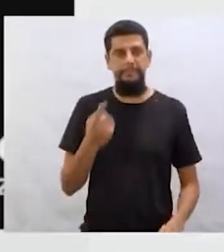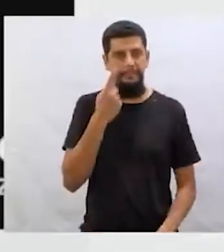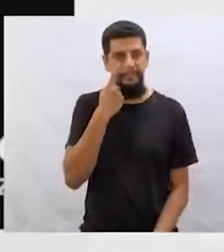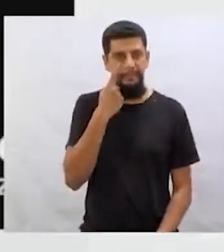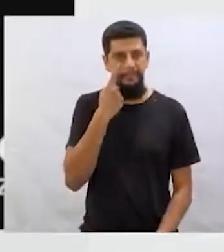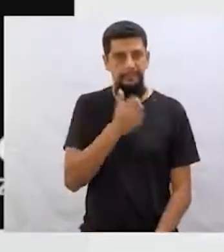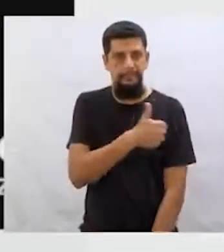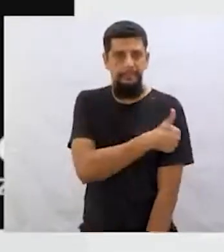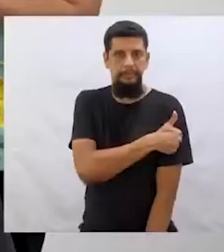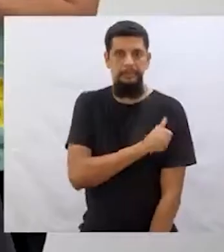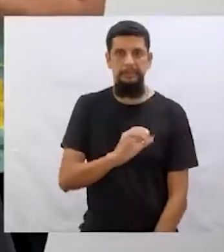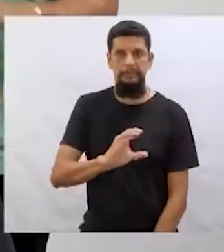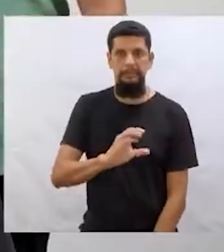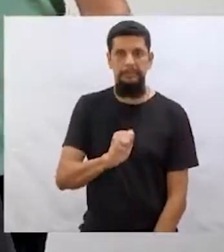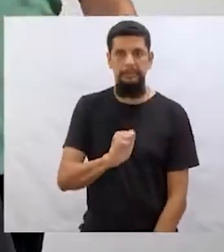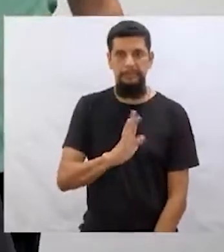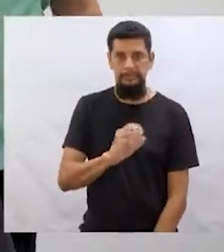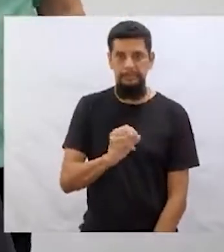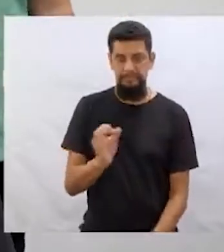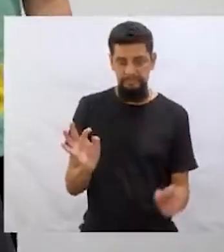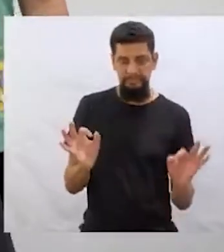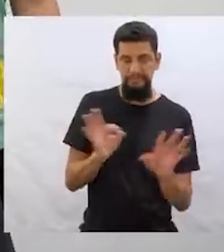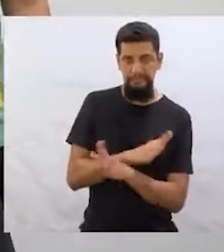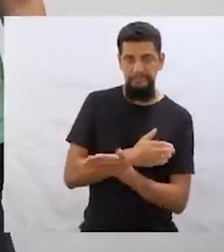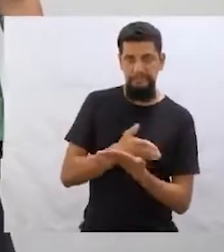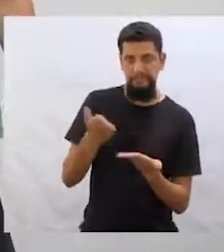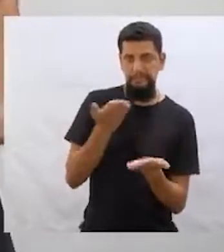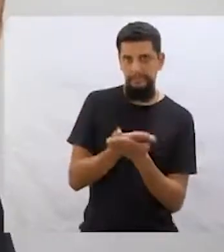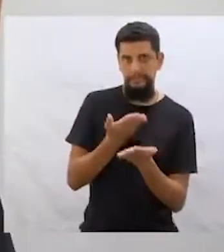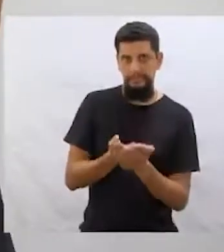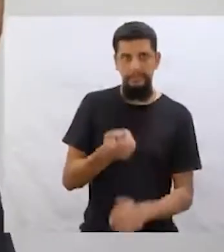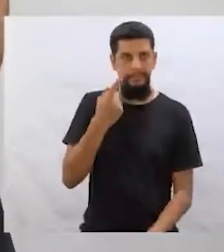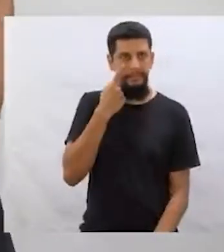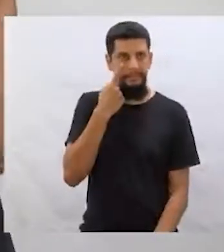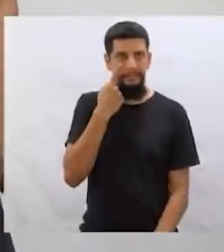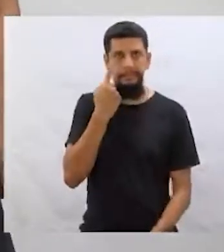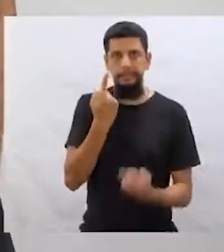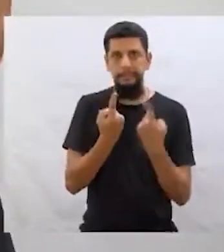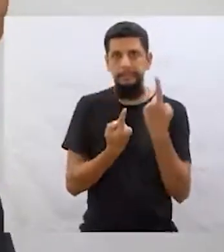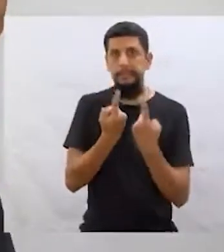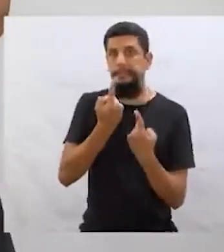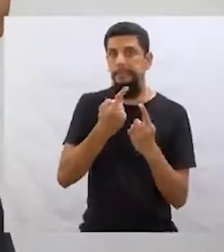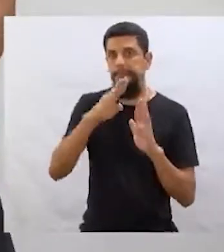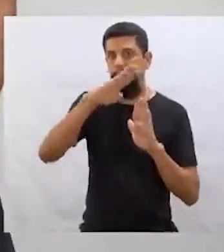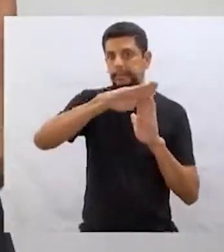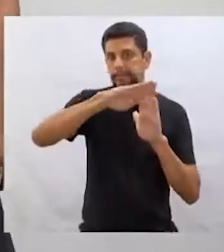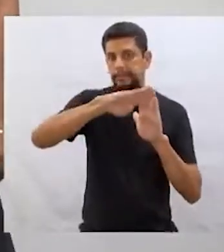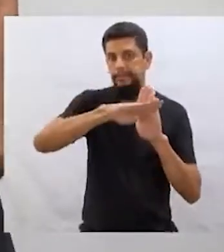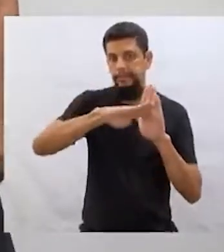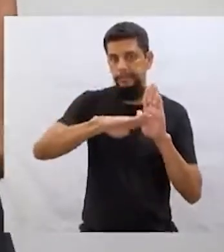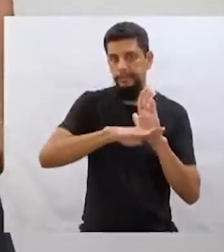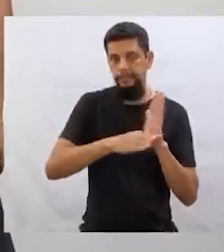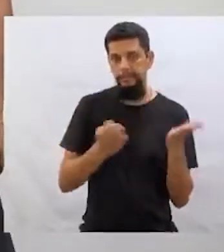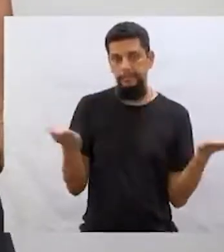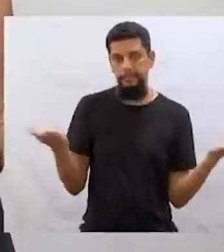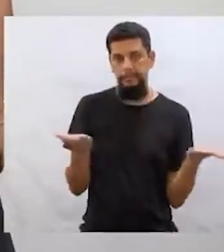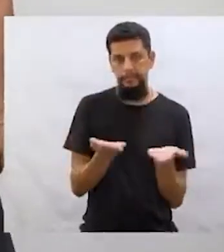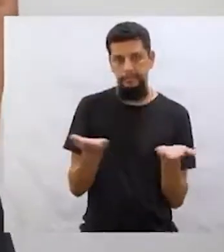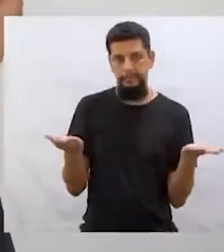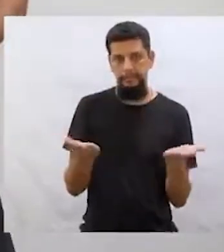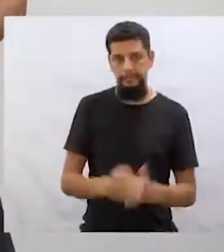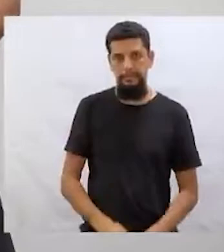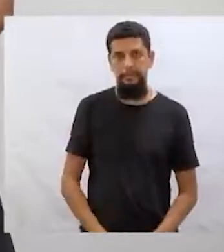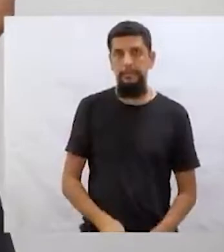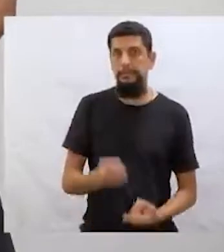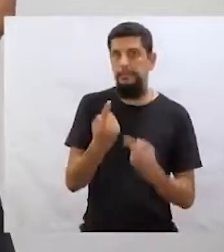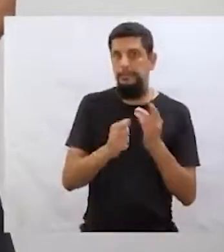E olha só, Caio também está prontinho. Então, vamos ver qual é a nossa rotina de hoje. Quais são as atividades que